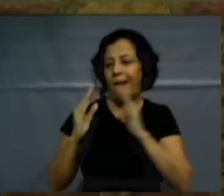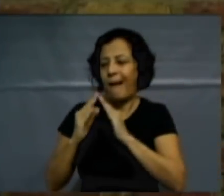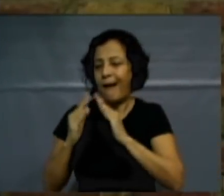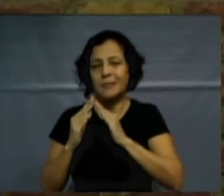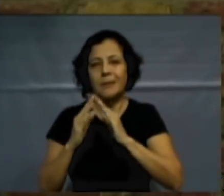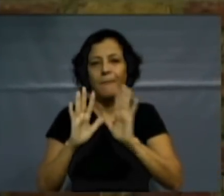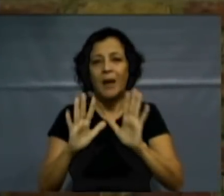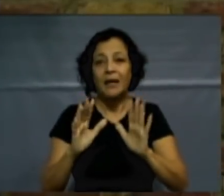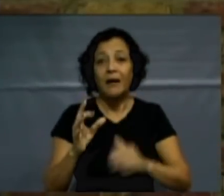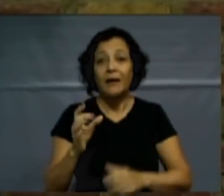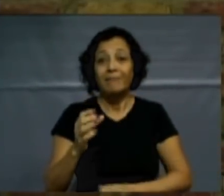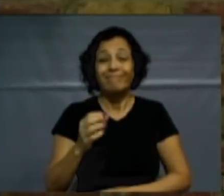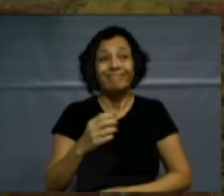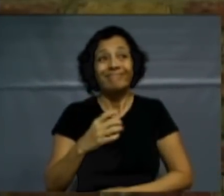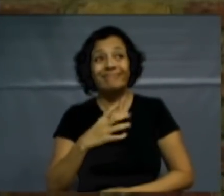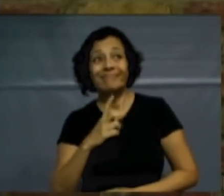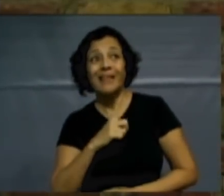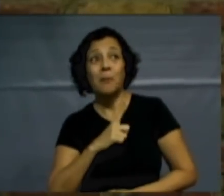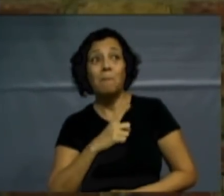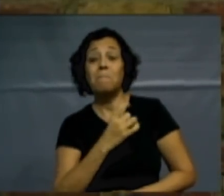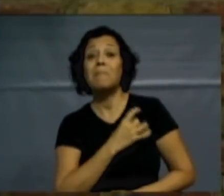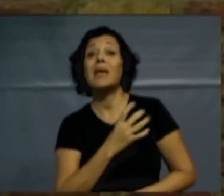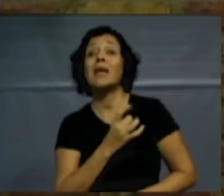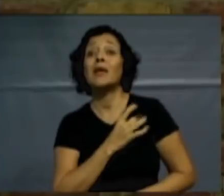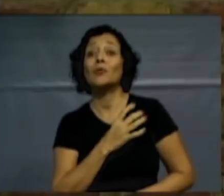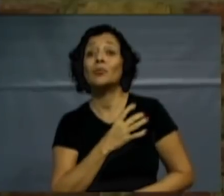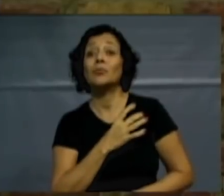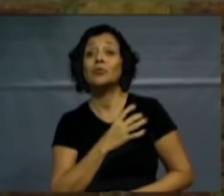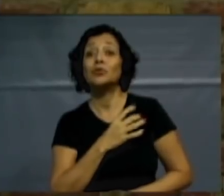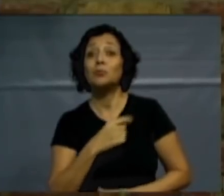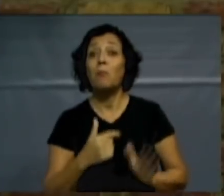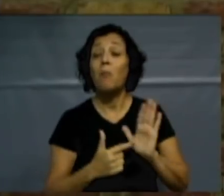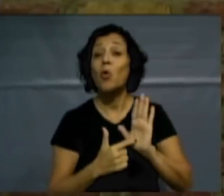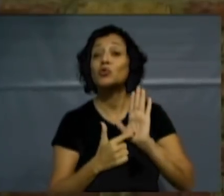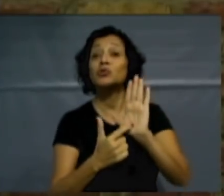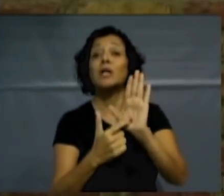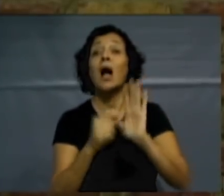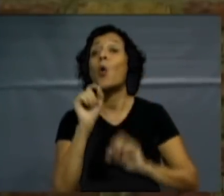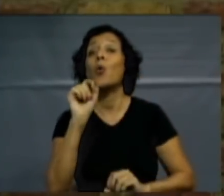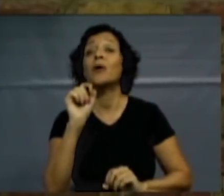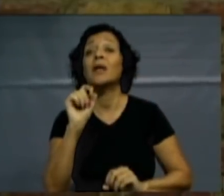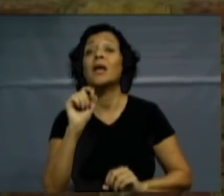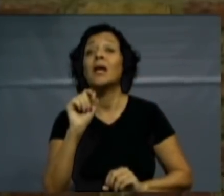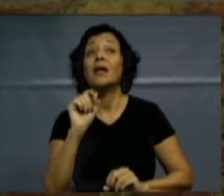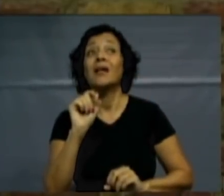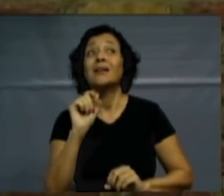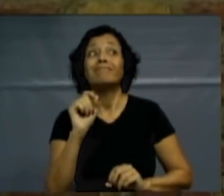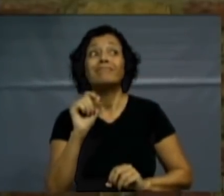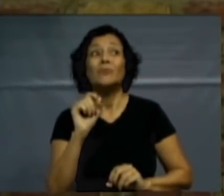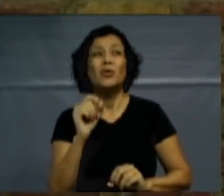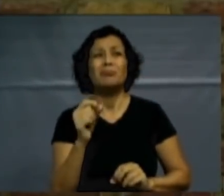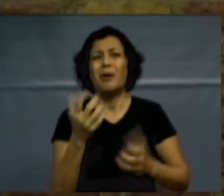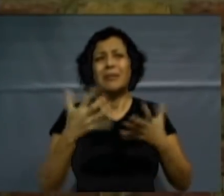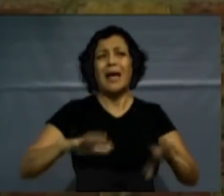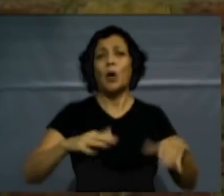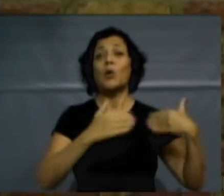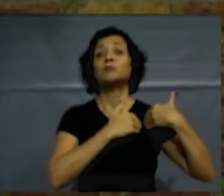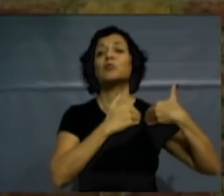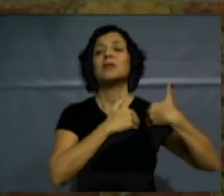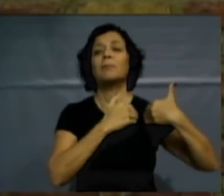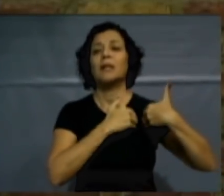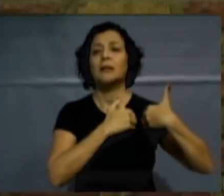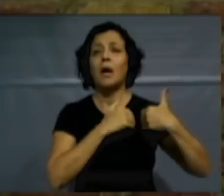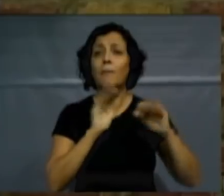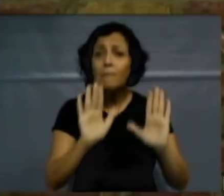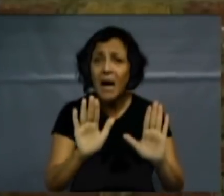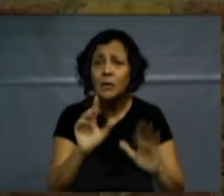temos medo. Temos medo de nos expressar porque não queremos nos comprometer. E o que está lá no